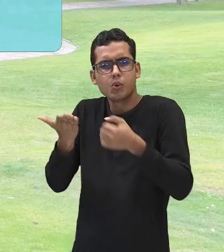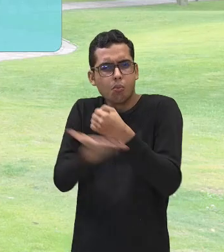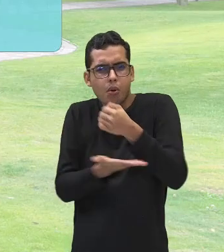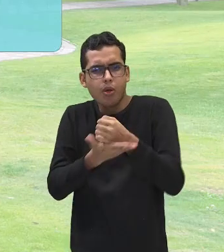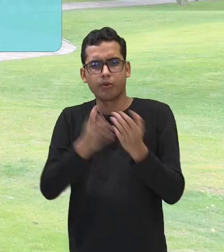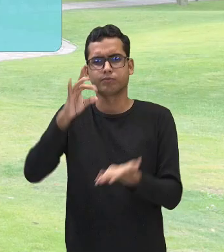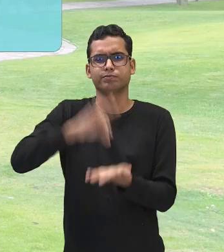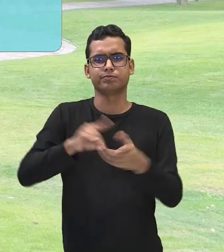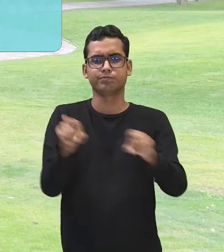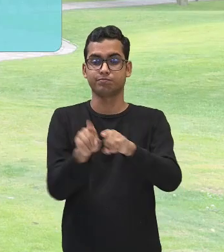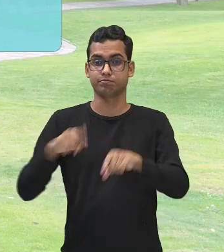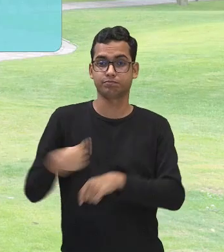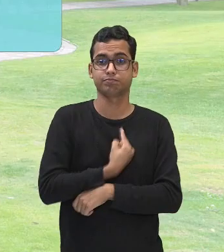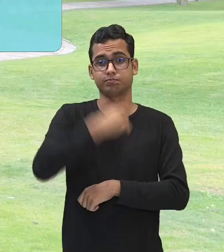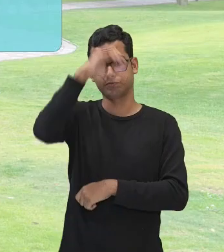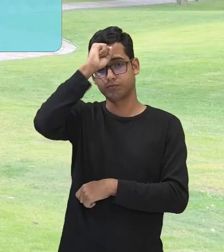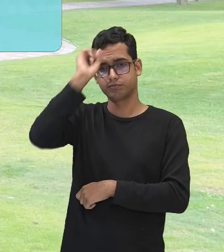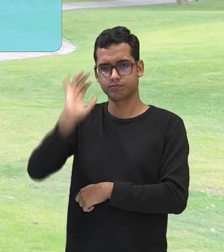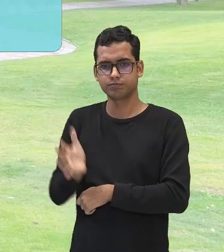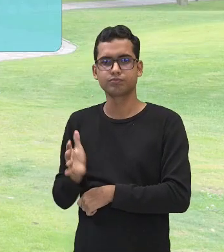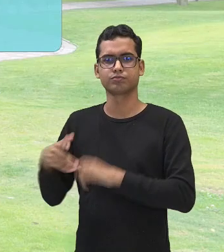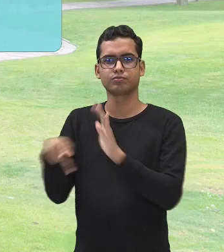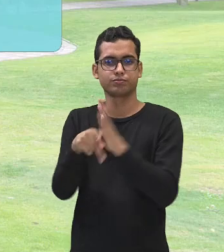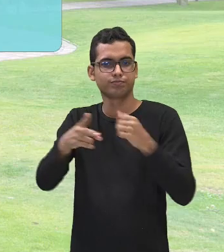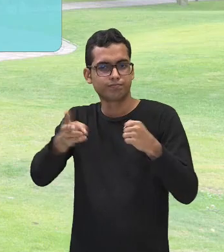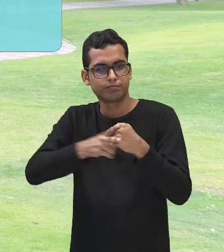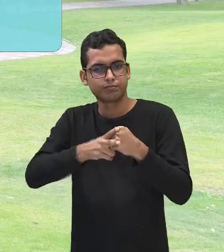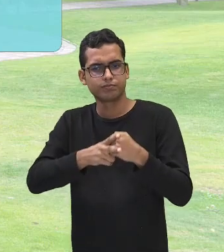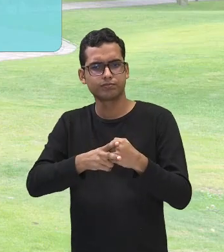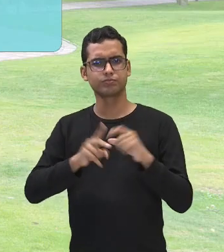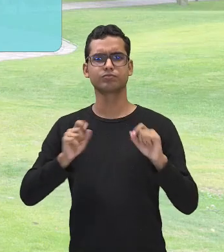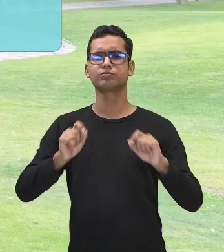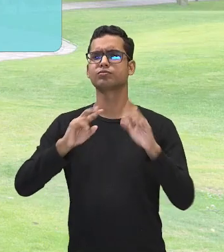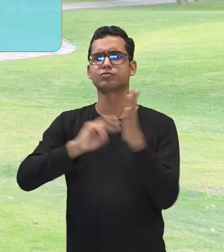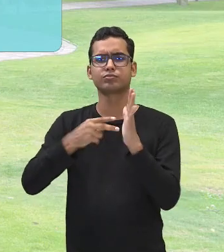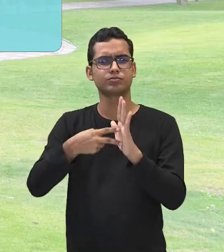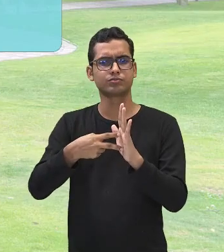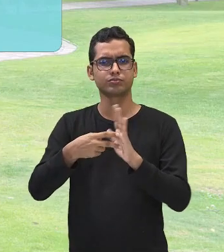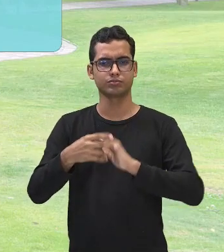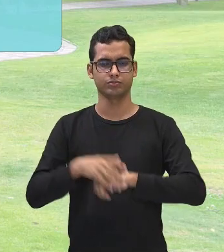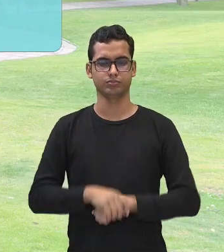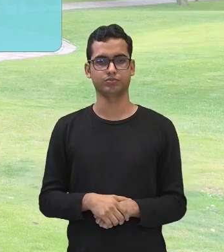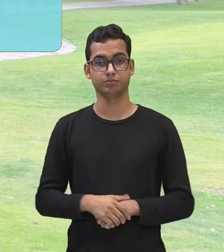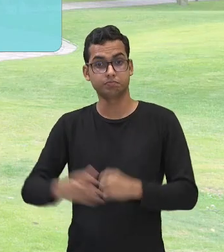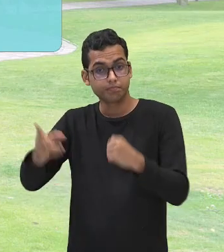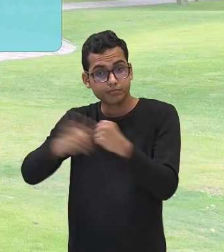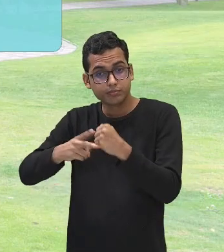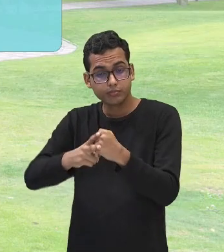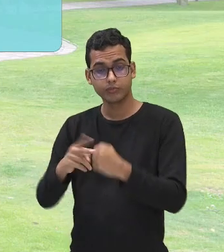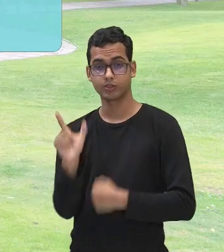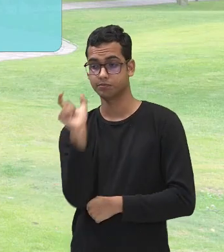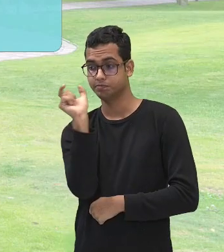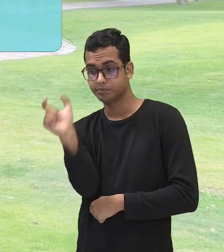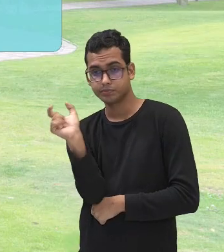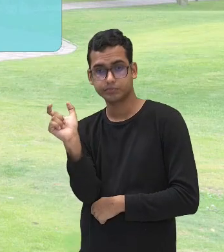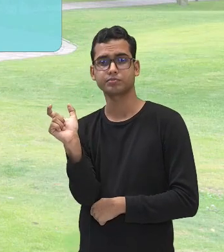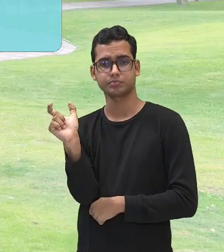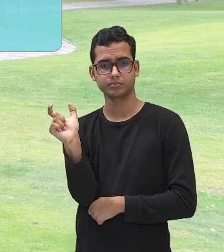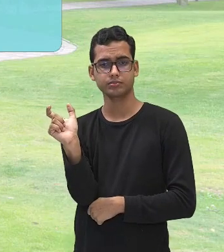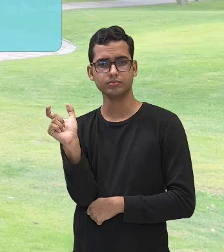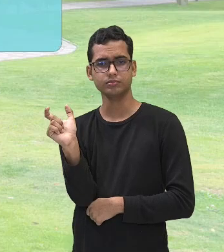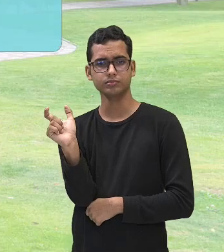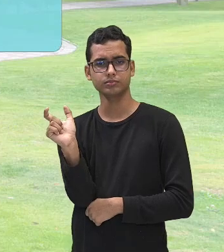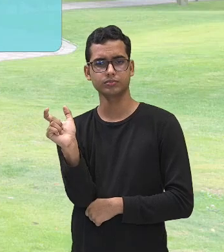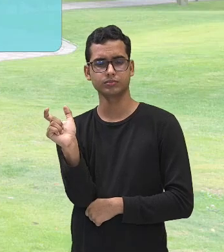nós já aprendemos o que é um verbo. Então, o que é um verbo? Verbo é uma palavra que designa